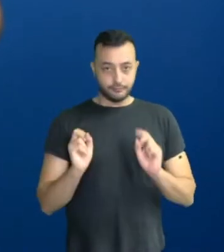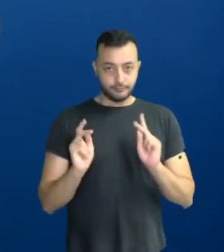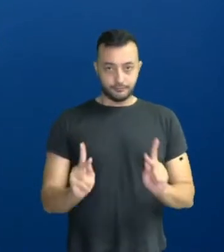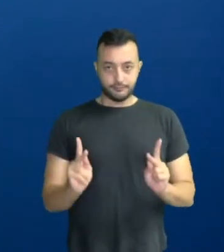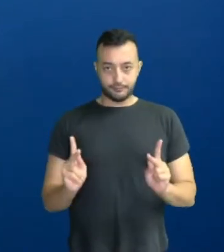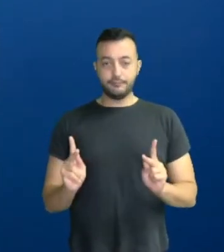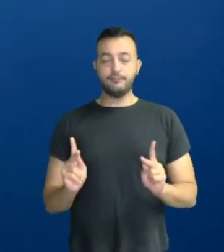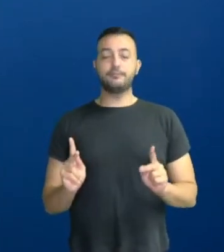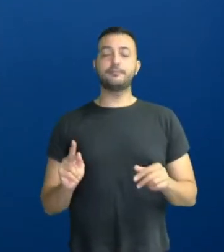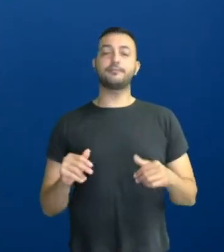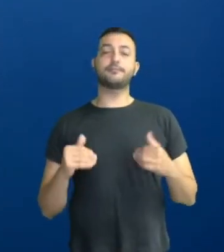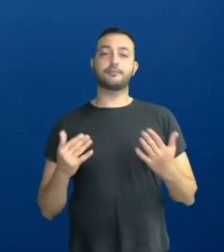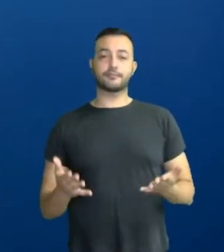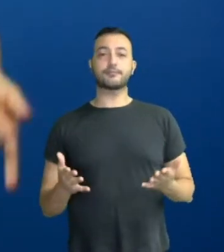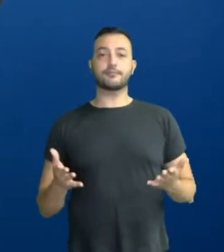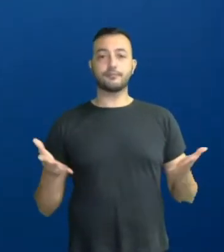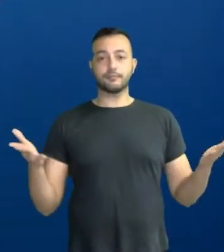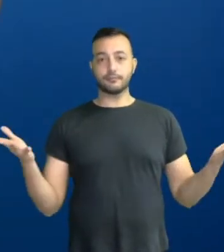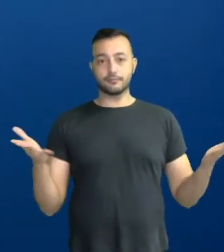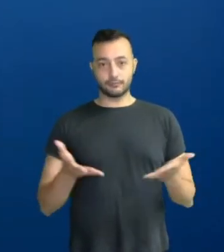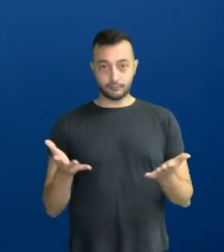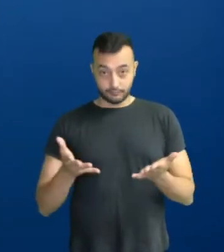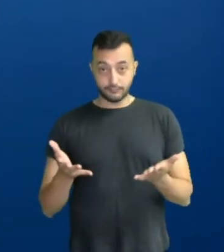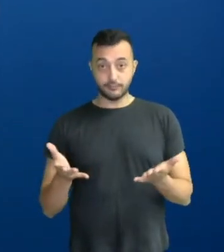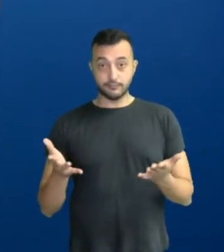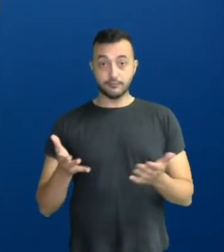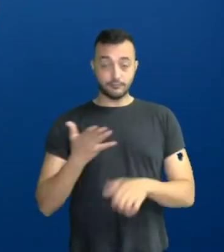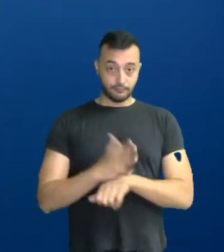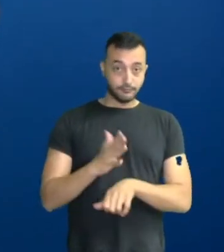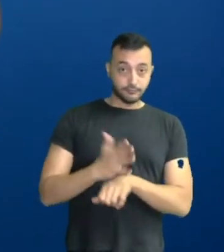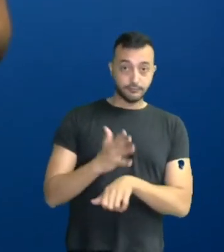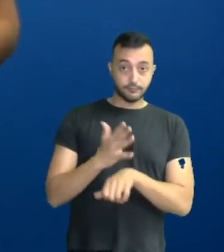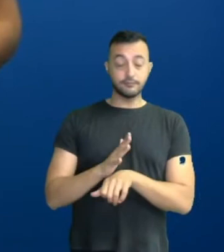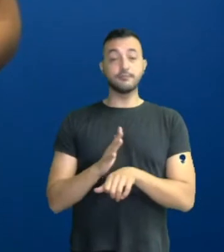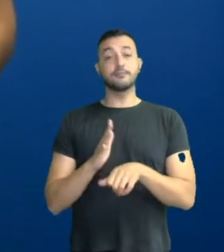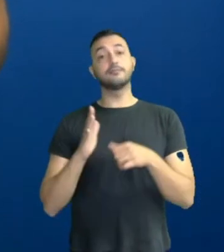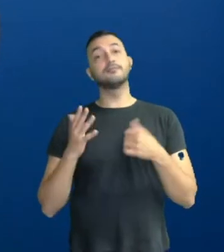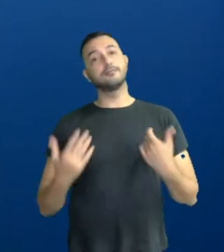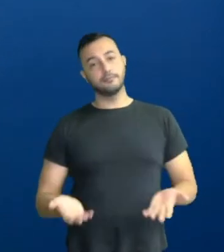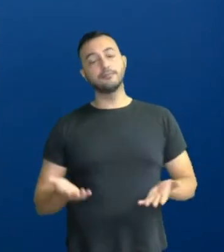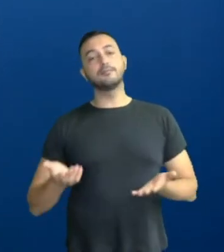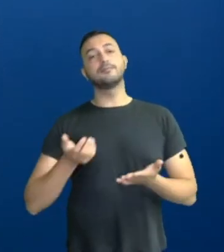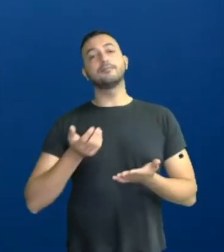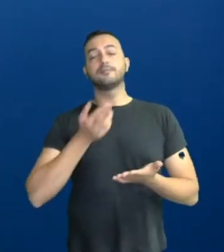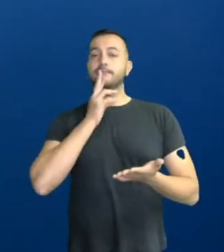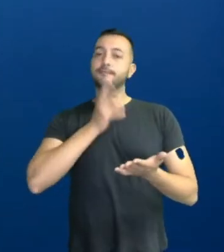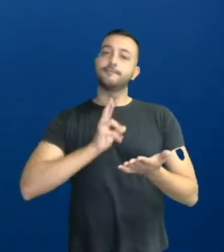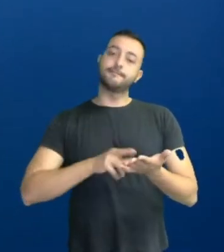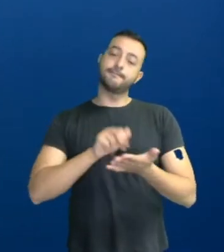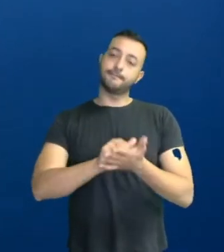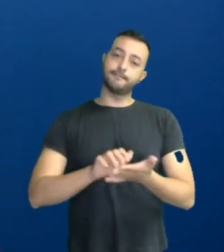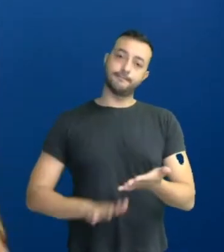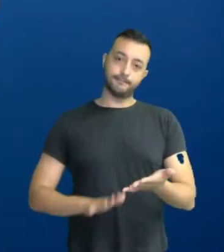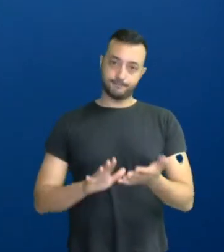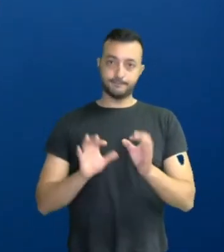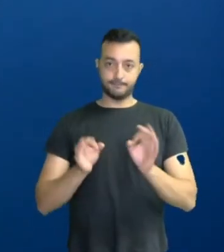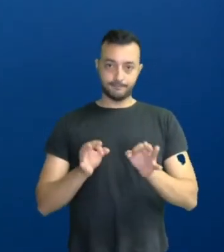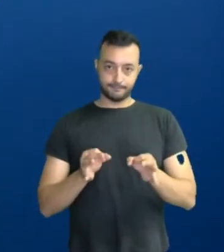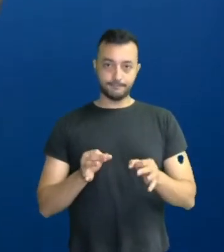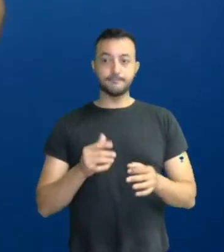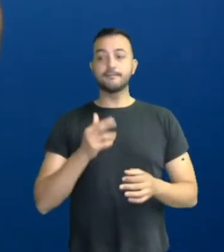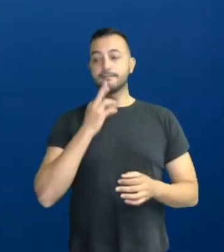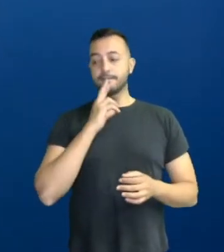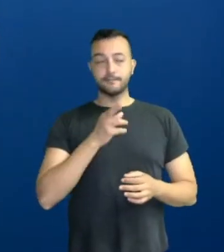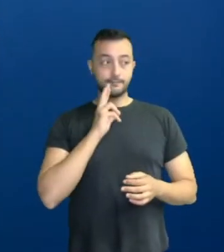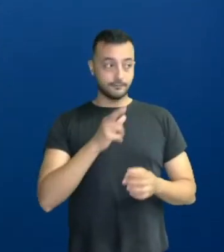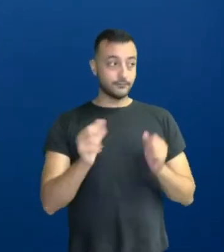ok? Então, e agora? Vamos praticar? Vamos para os nossos exercícios, certo? Vou